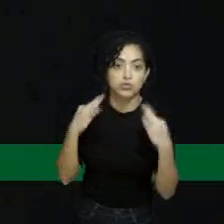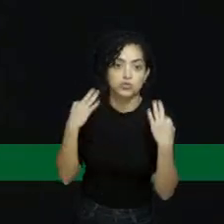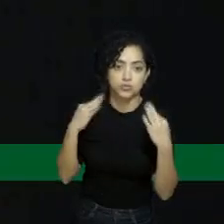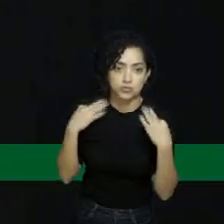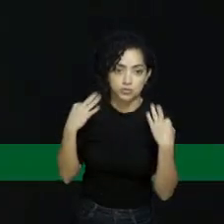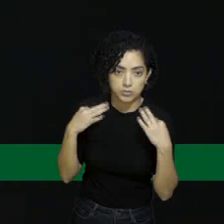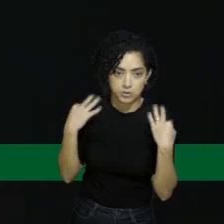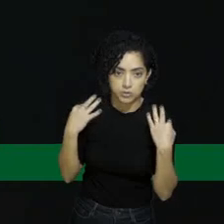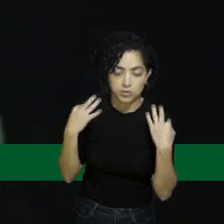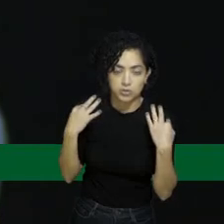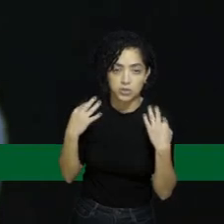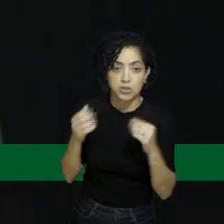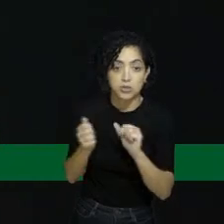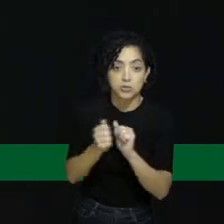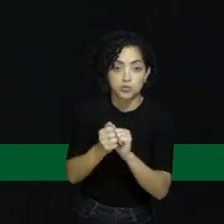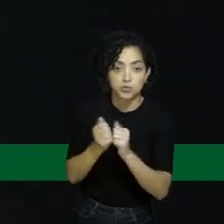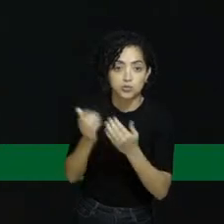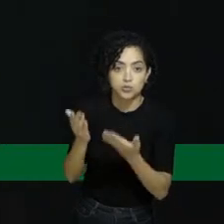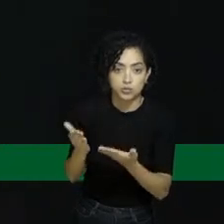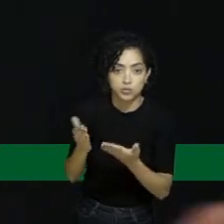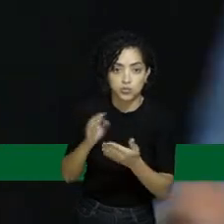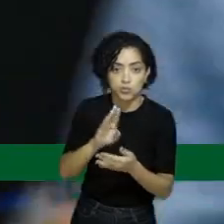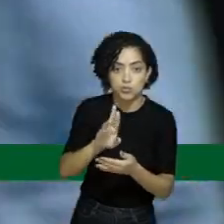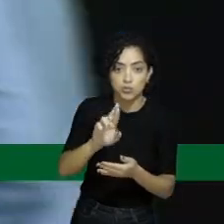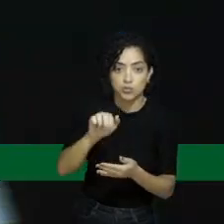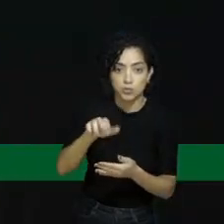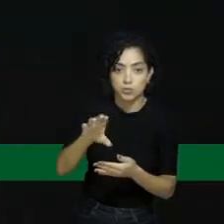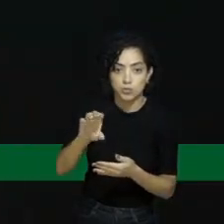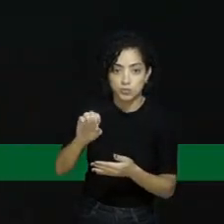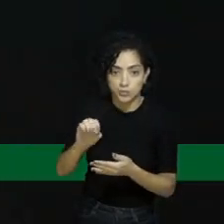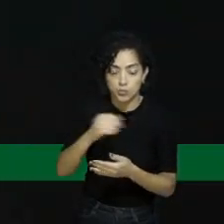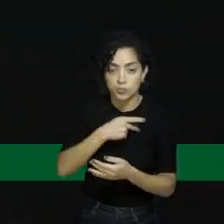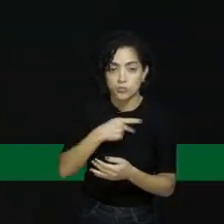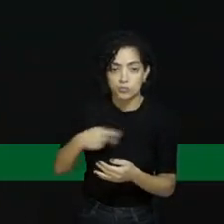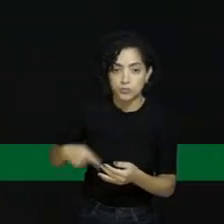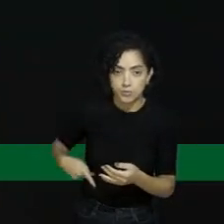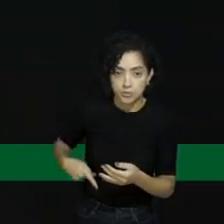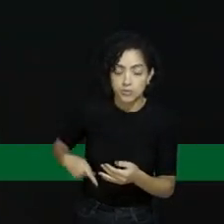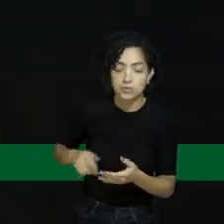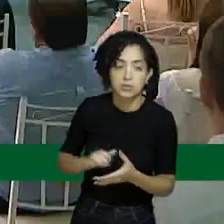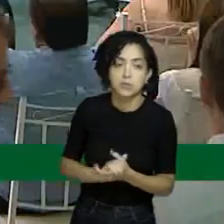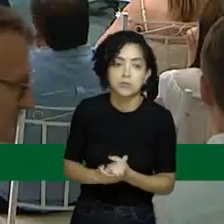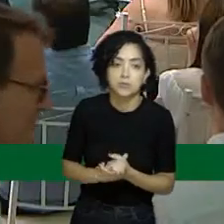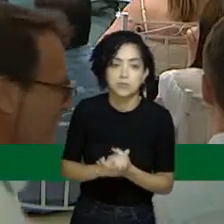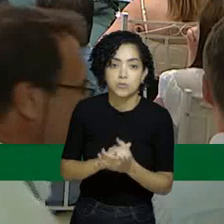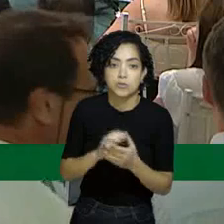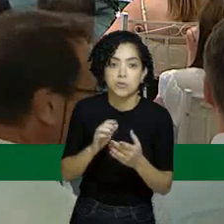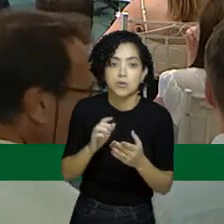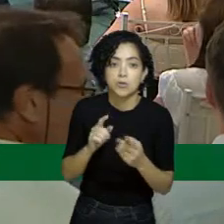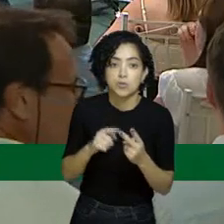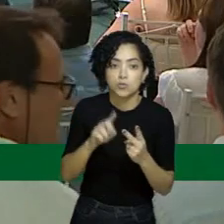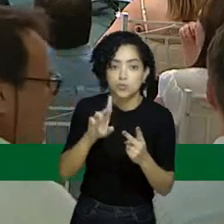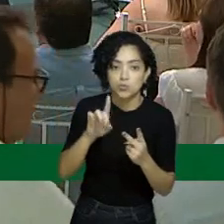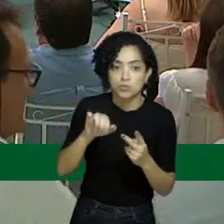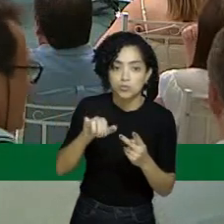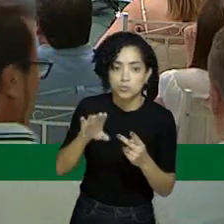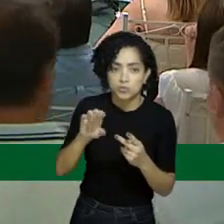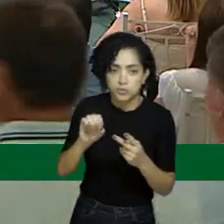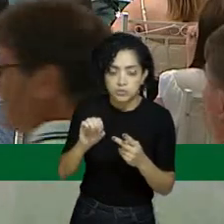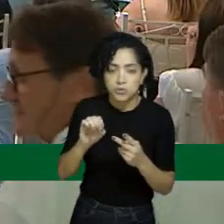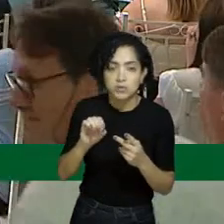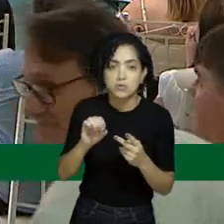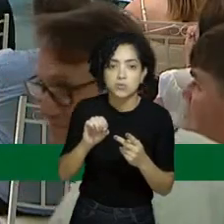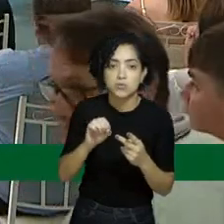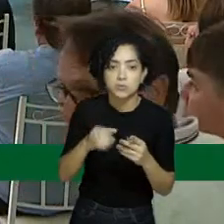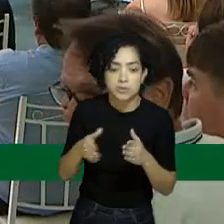Oeste. Junto comigo aqui nós temos o Bruno, que é presidente então do Grande Oeste, o Dido, que fala do Destino